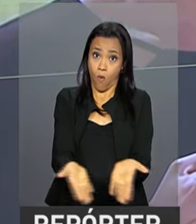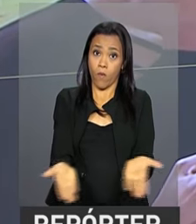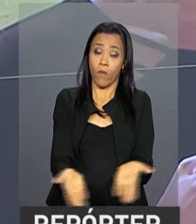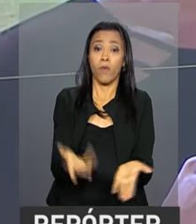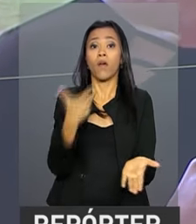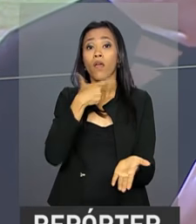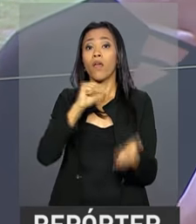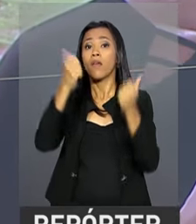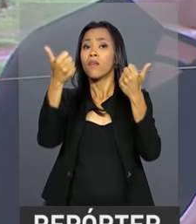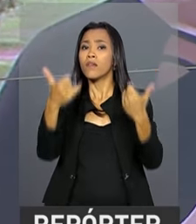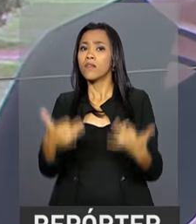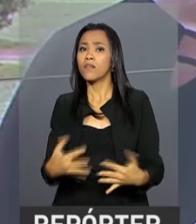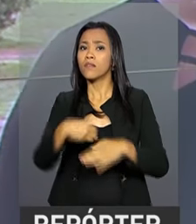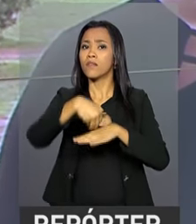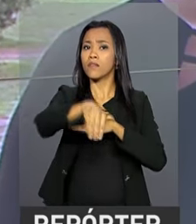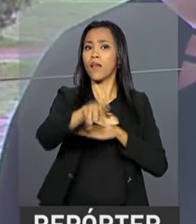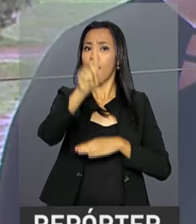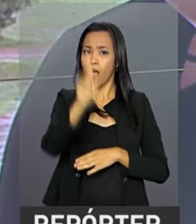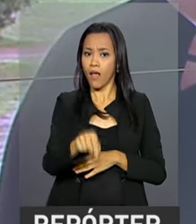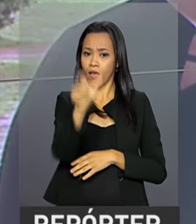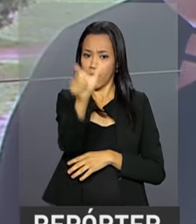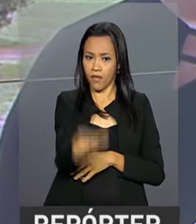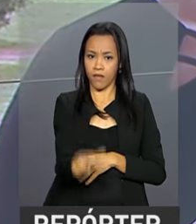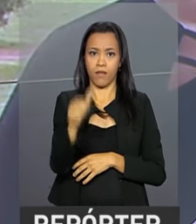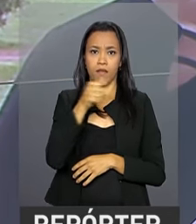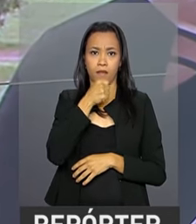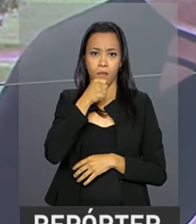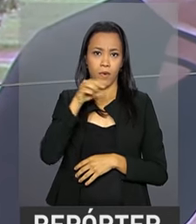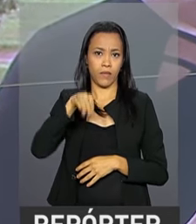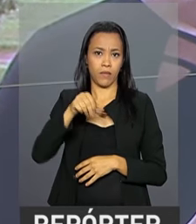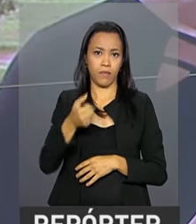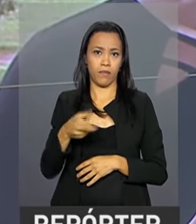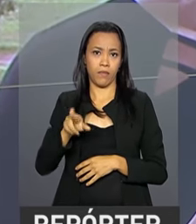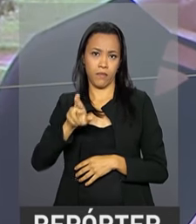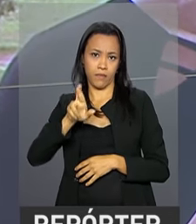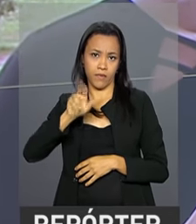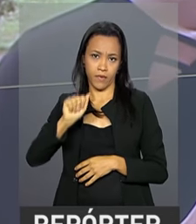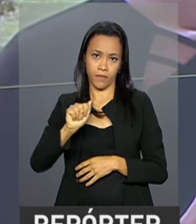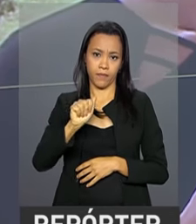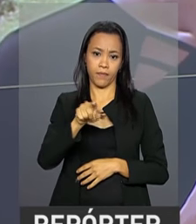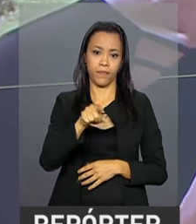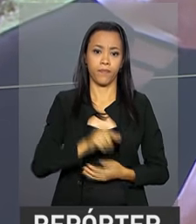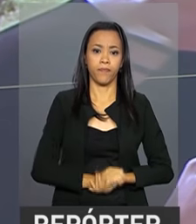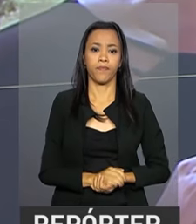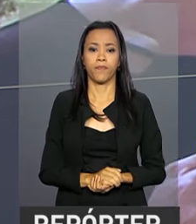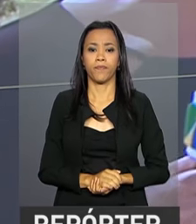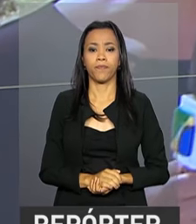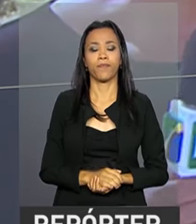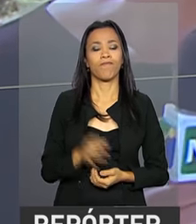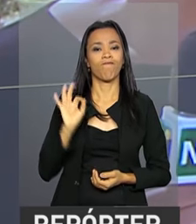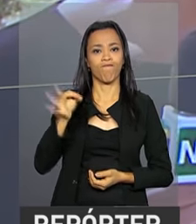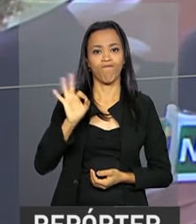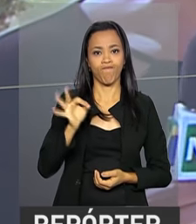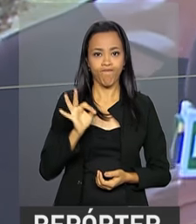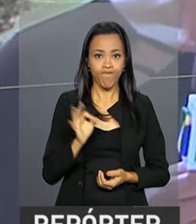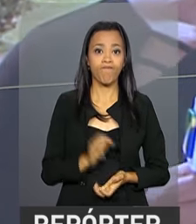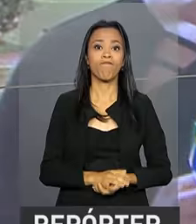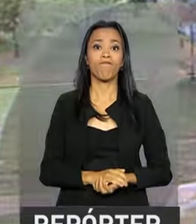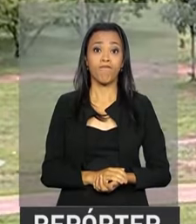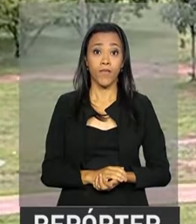para a gente sobre esse assunto é a repórter Mara Knupp. Oi, Mara. Oi, Leandro, é isso mesmo.